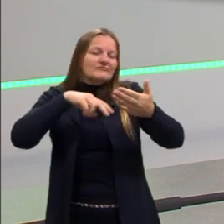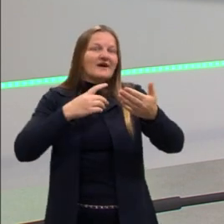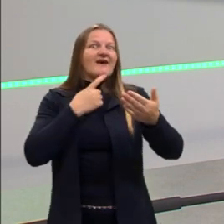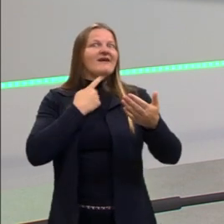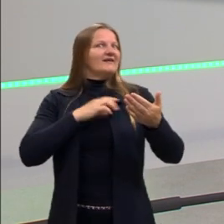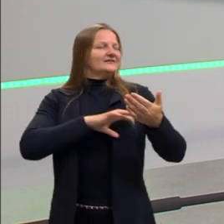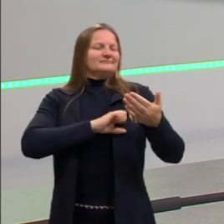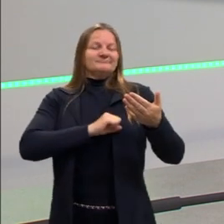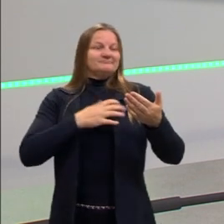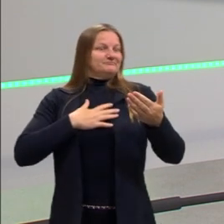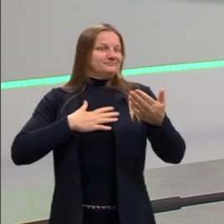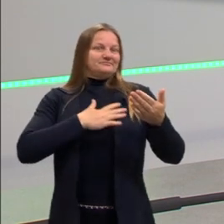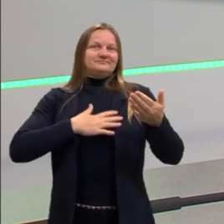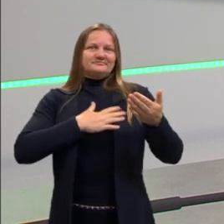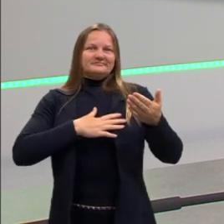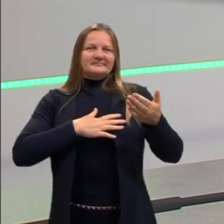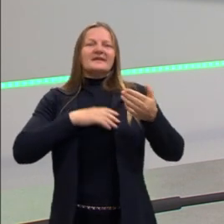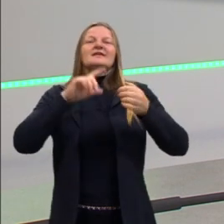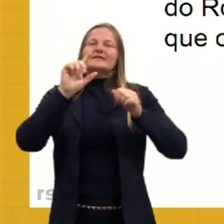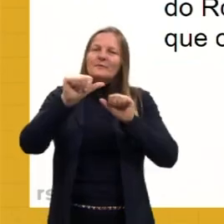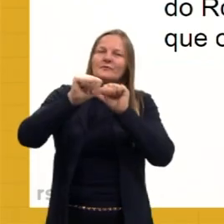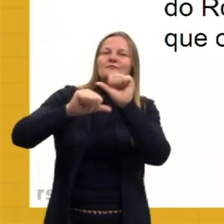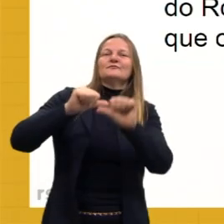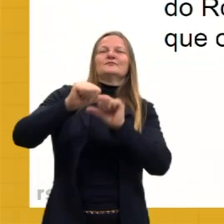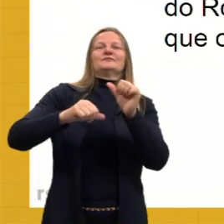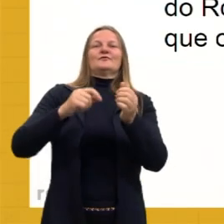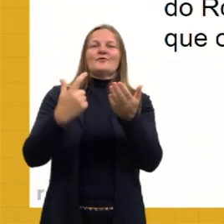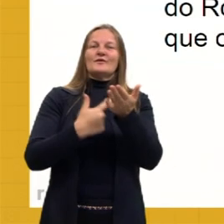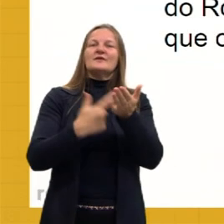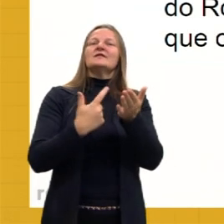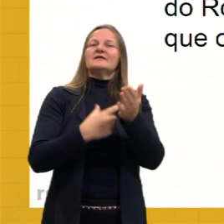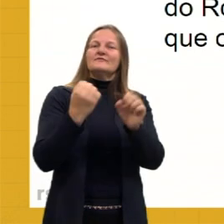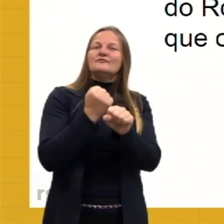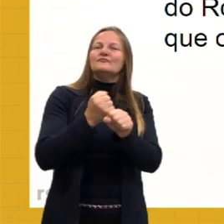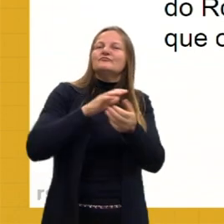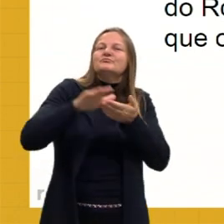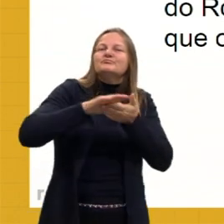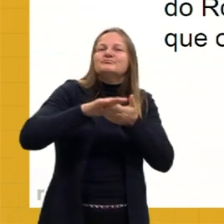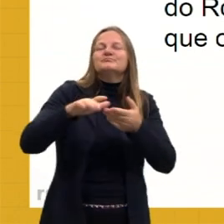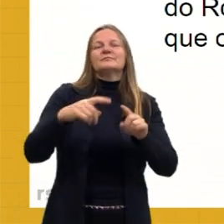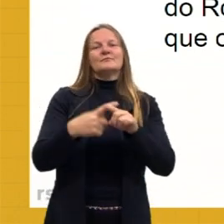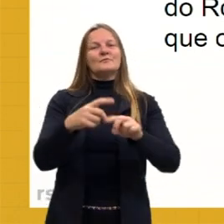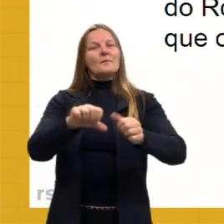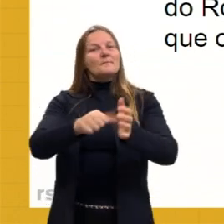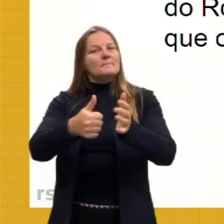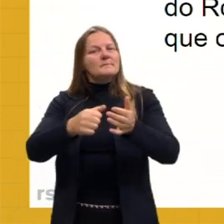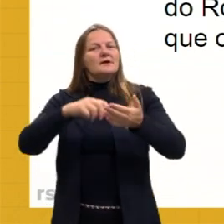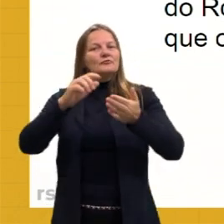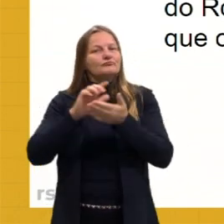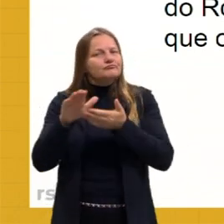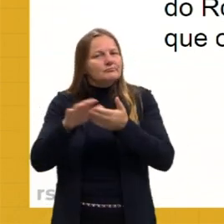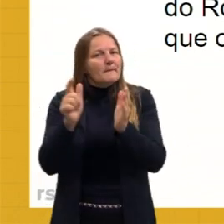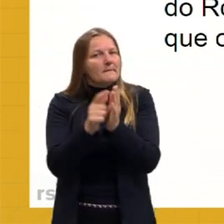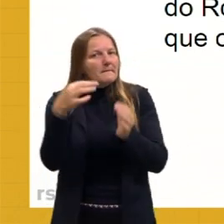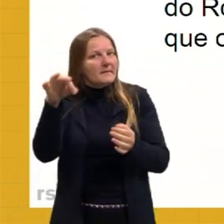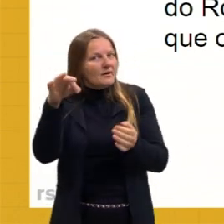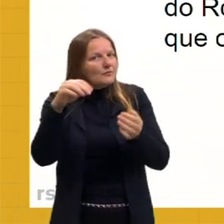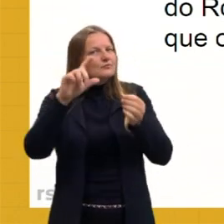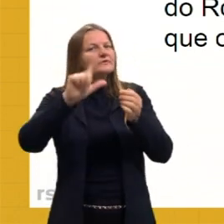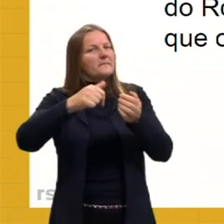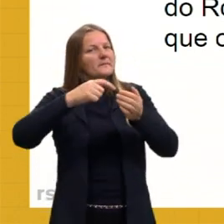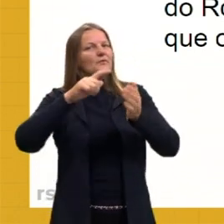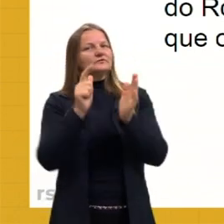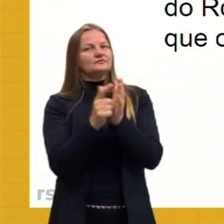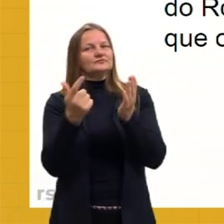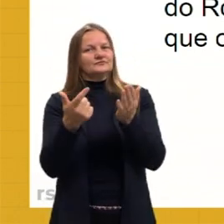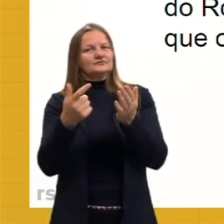né do do que leu ali ele virava realmente uma obra publicada então primeiro passava pelo folhetim então esses